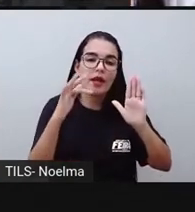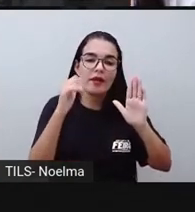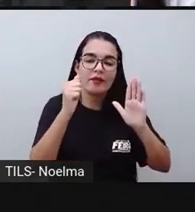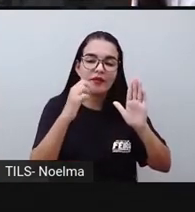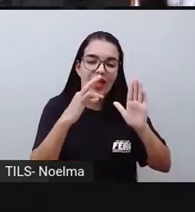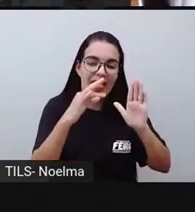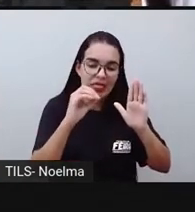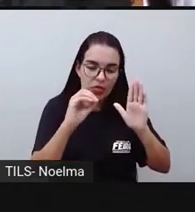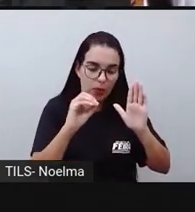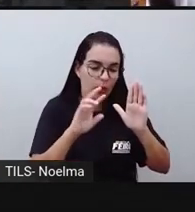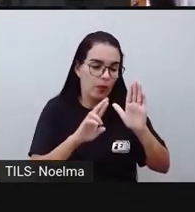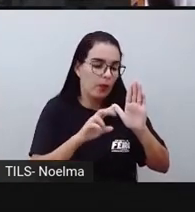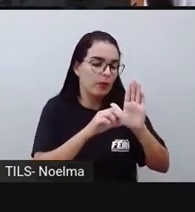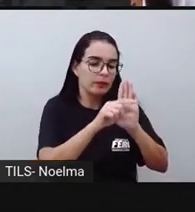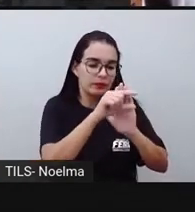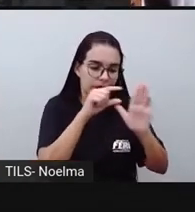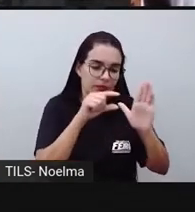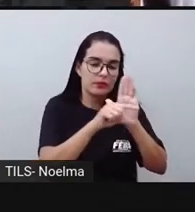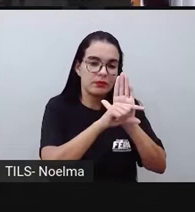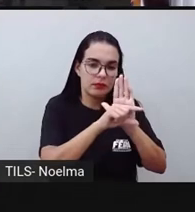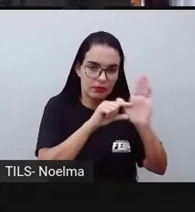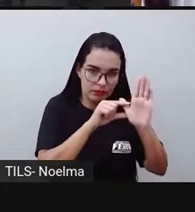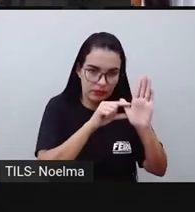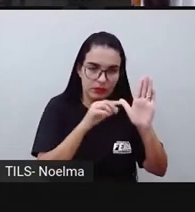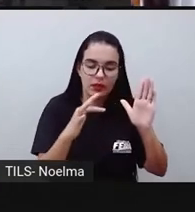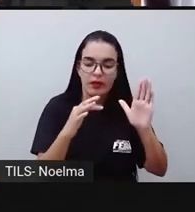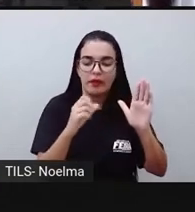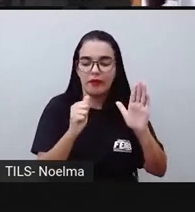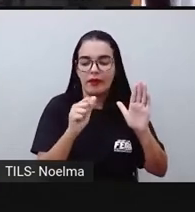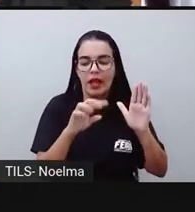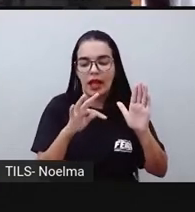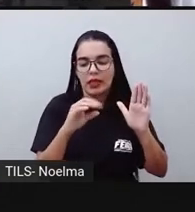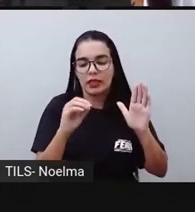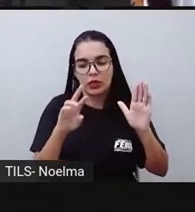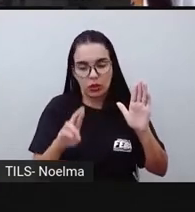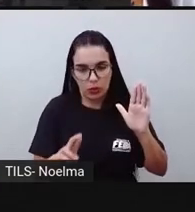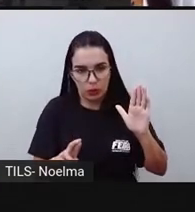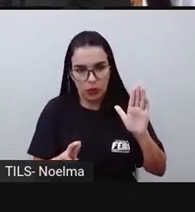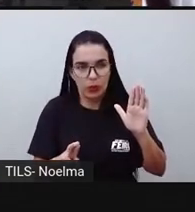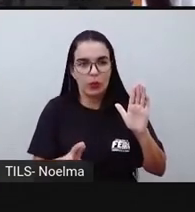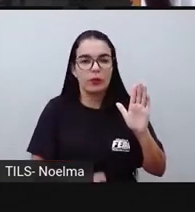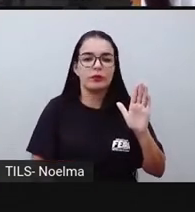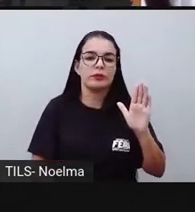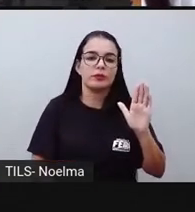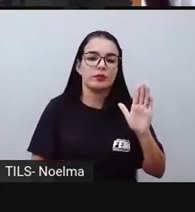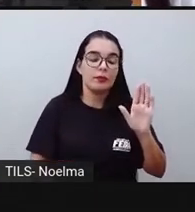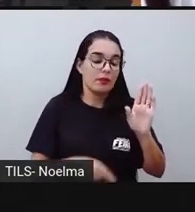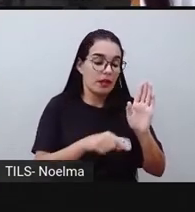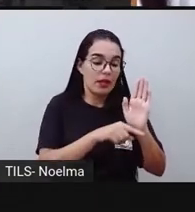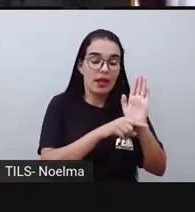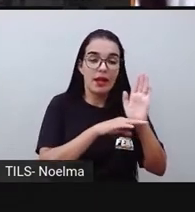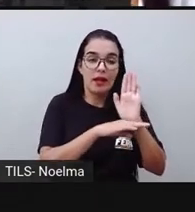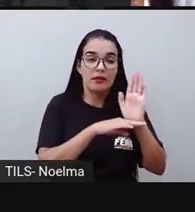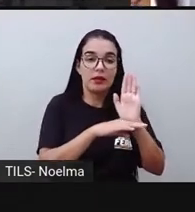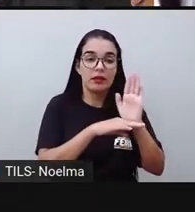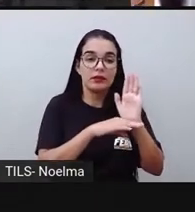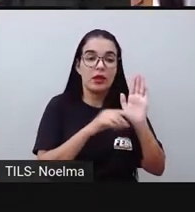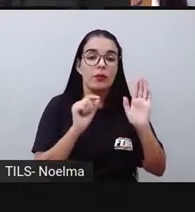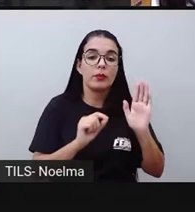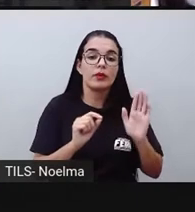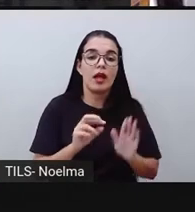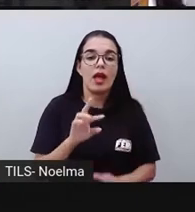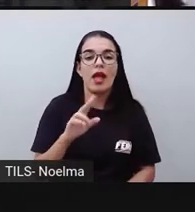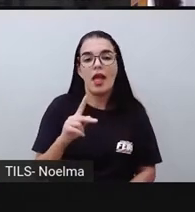números que compõem aí a multiplicação de fator. Então, nessa continha nós temos, né, dois fatores. E o resultado